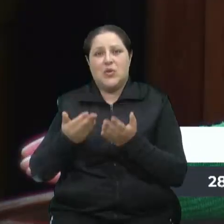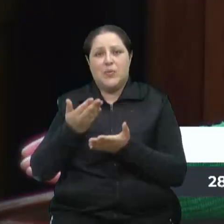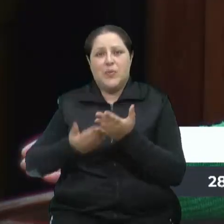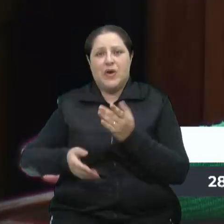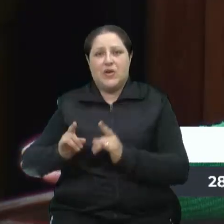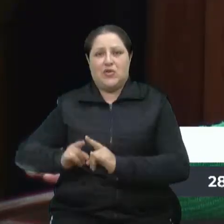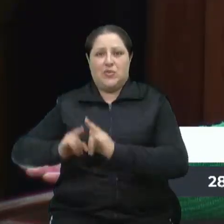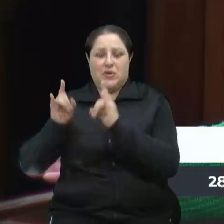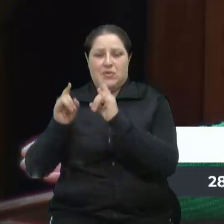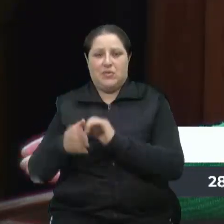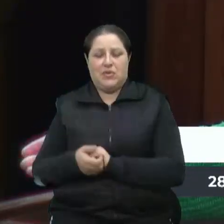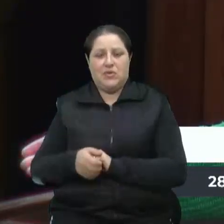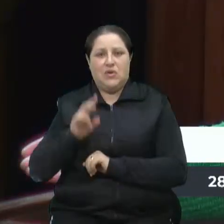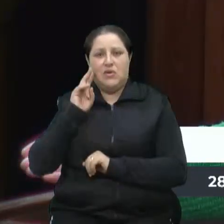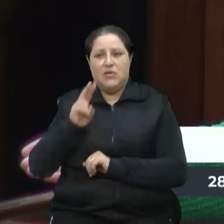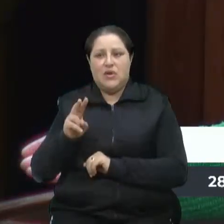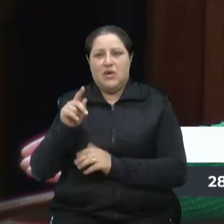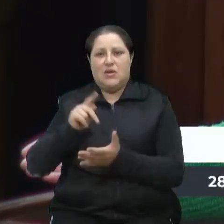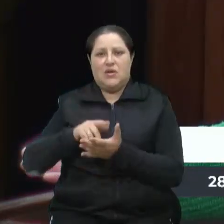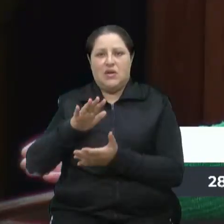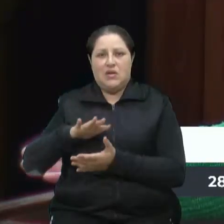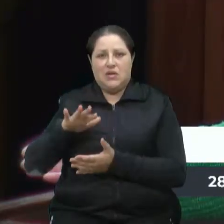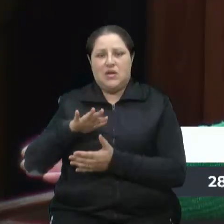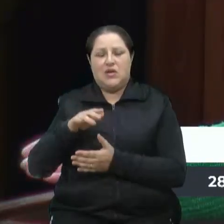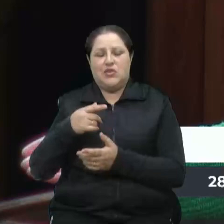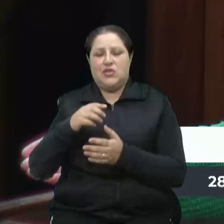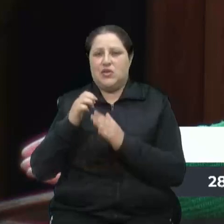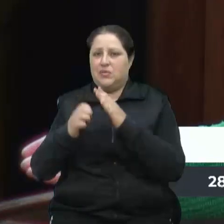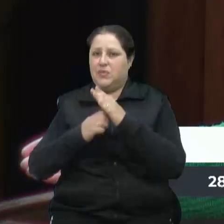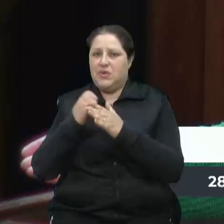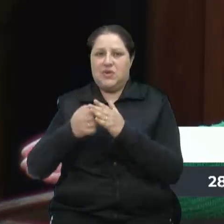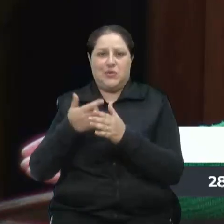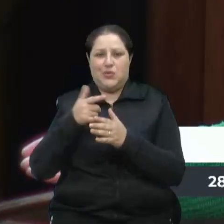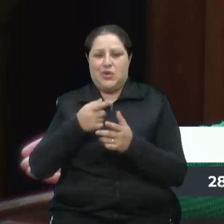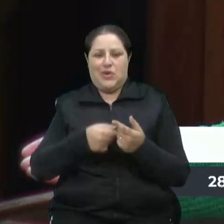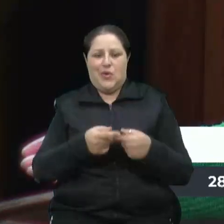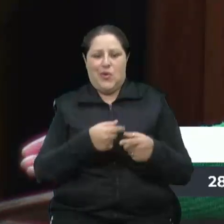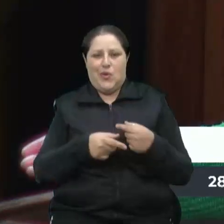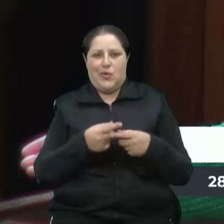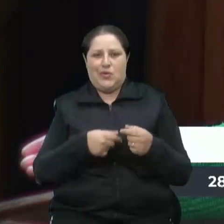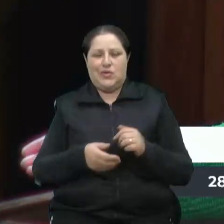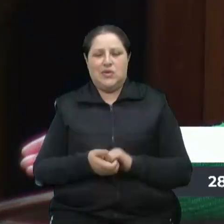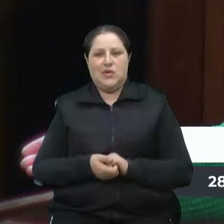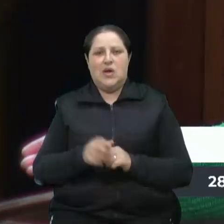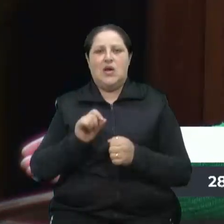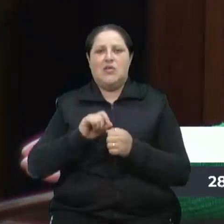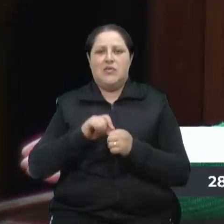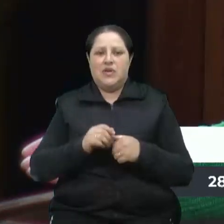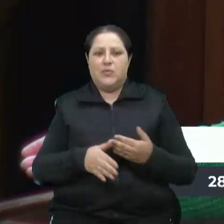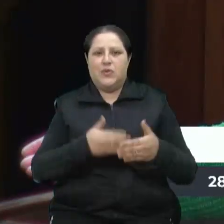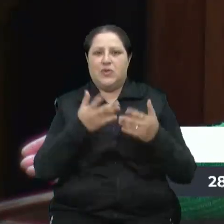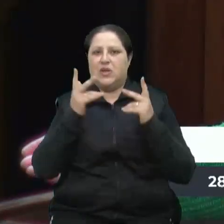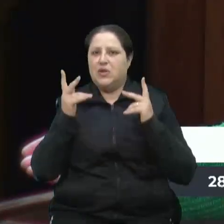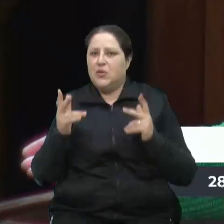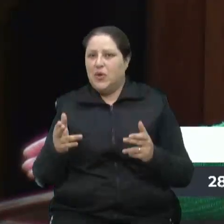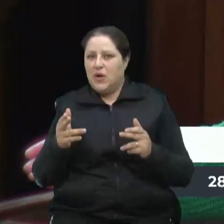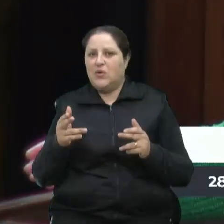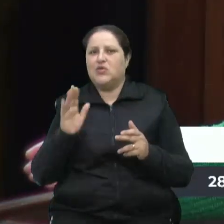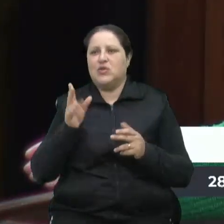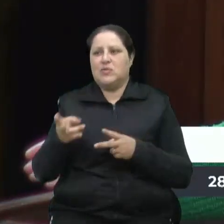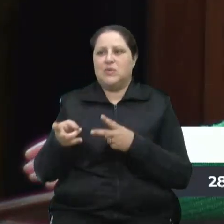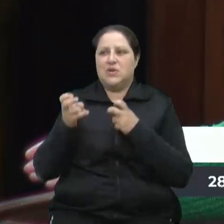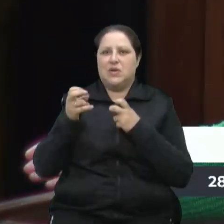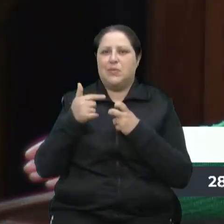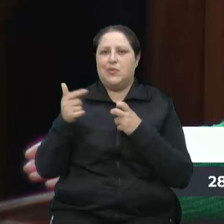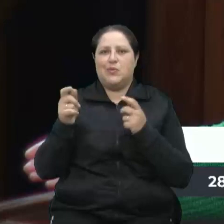evidente que, neste cenário, a administradora não irá negociar. Quando se judicializa um processo como esse, é nítido que não há